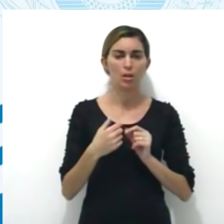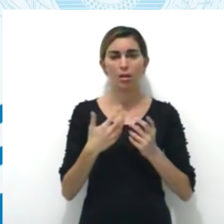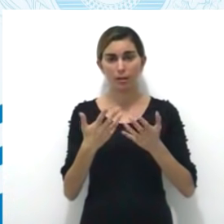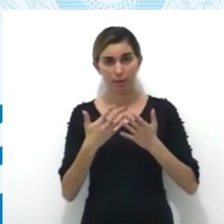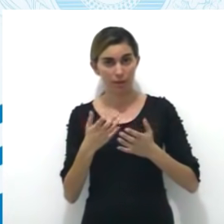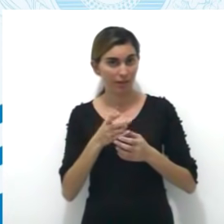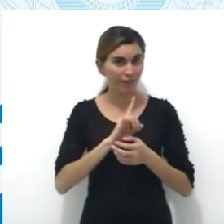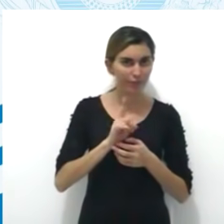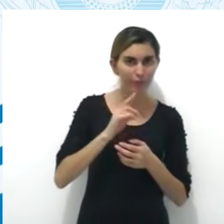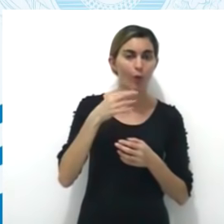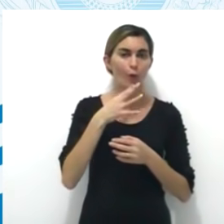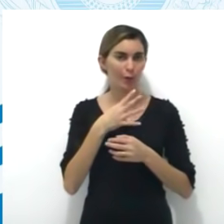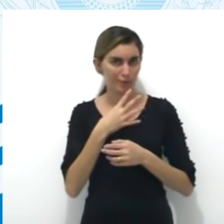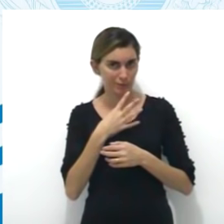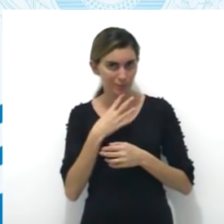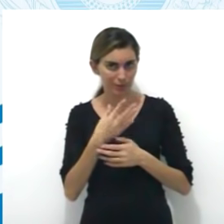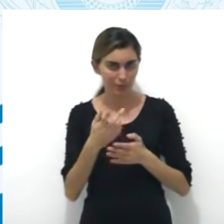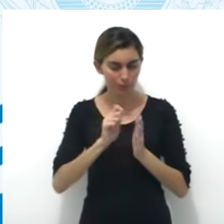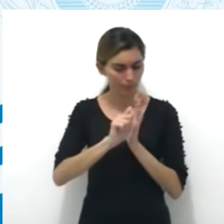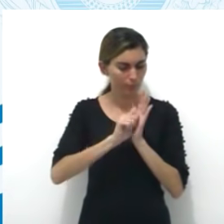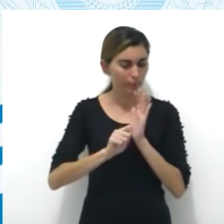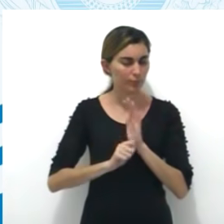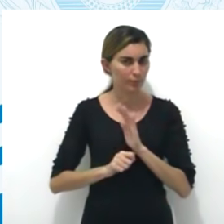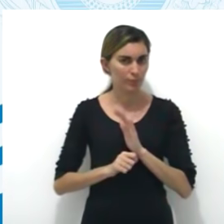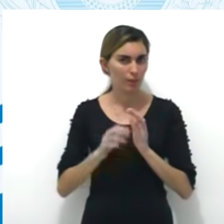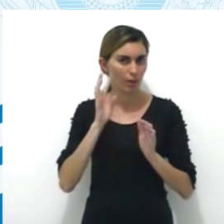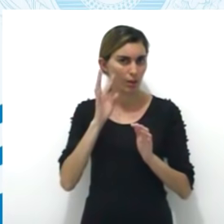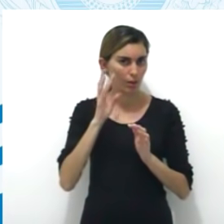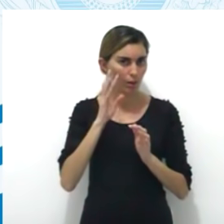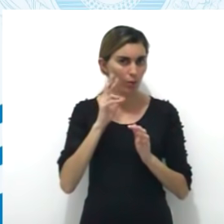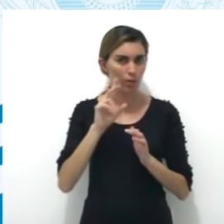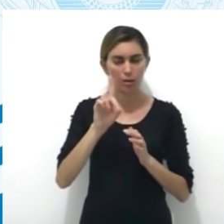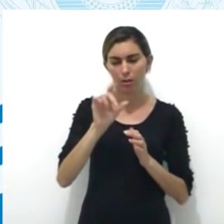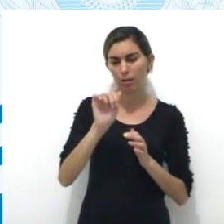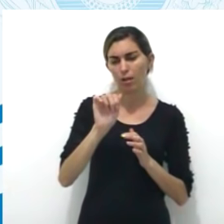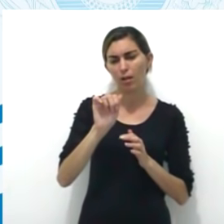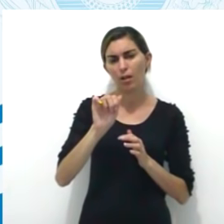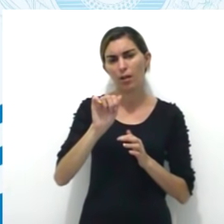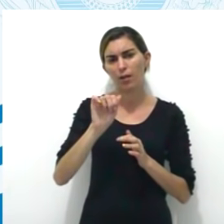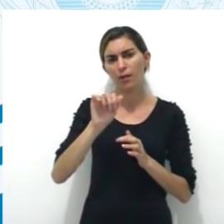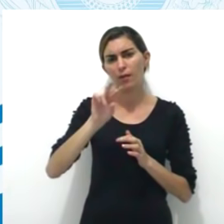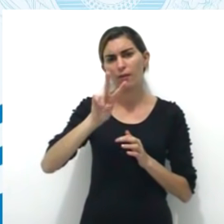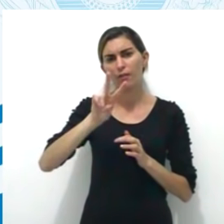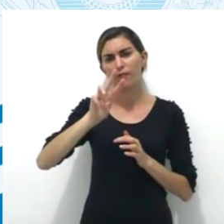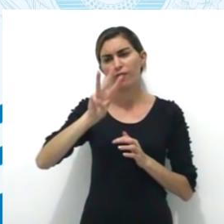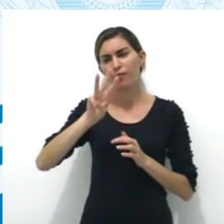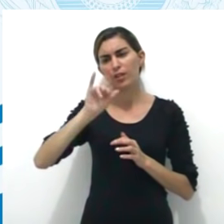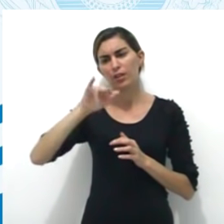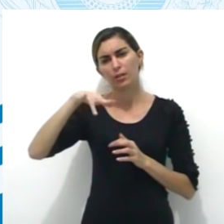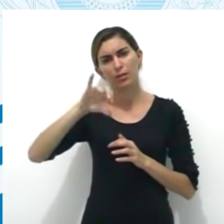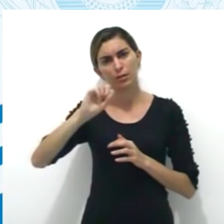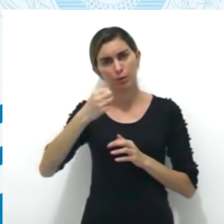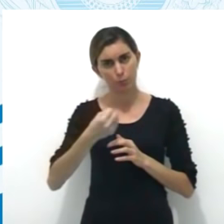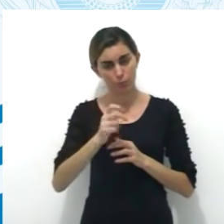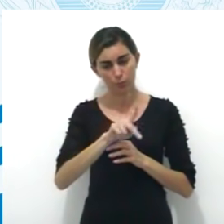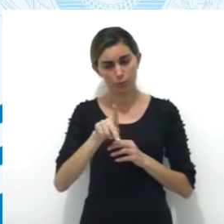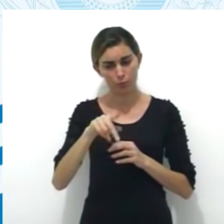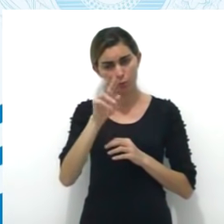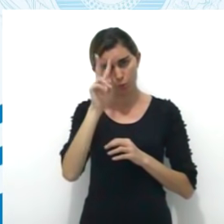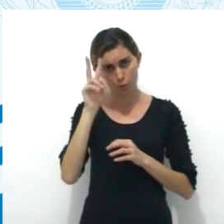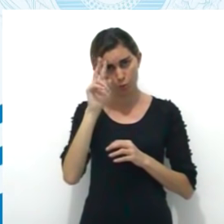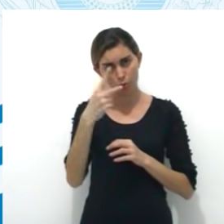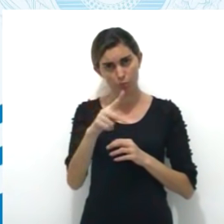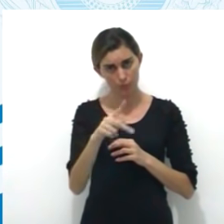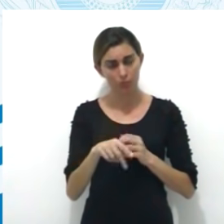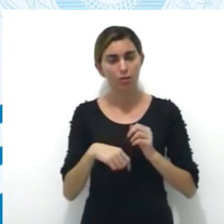aí, queres ou não queres? Toma conhecimento aí, hein? Anote isso aí, a teoria darwinismo, hein? Anote isso aí, porque o professor de história de